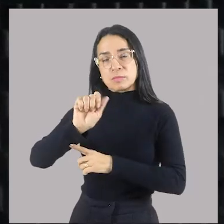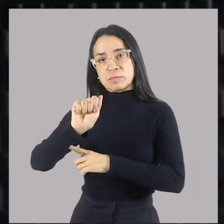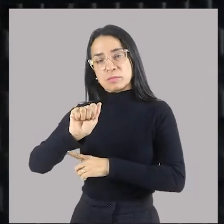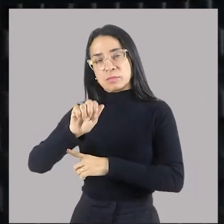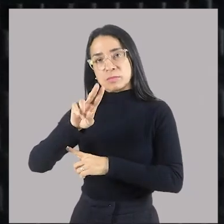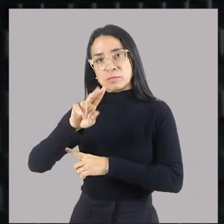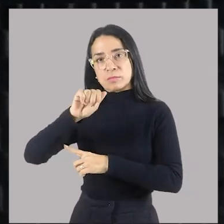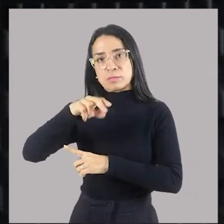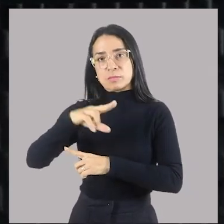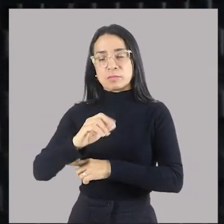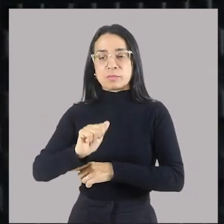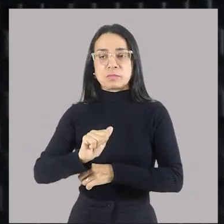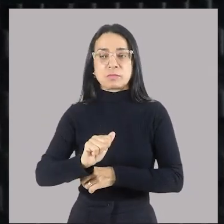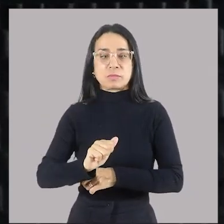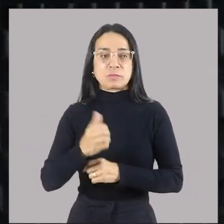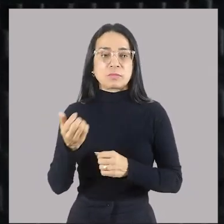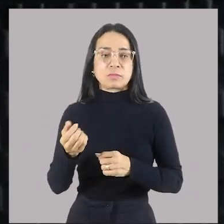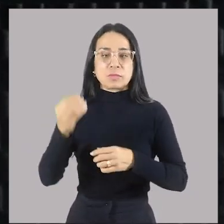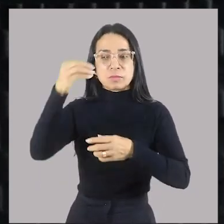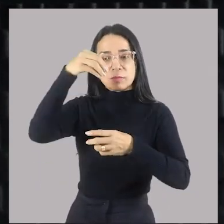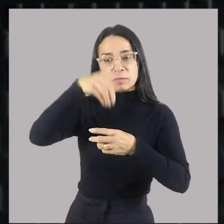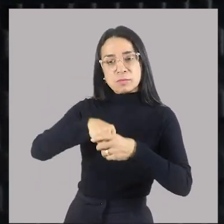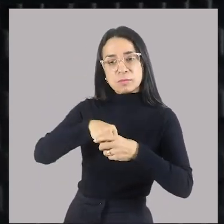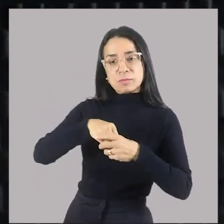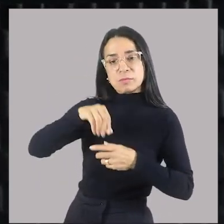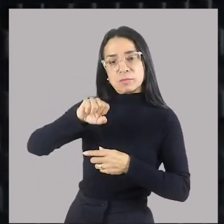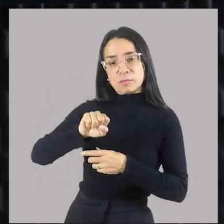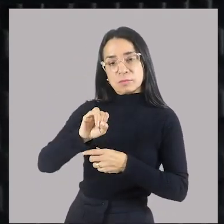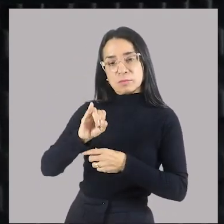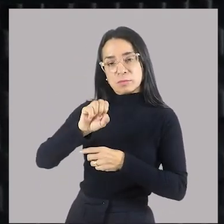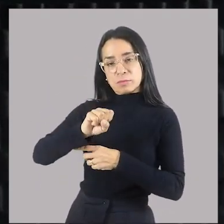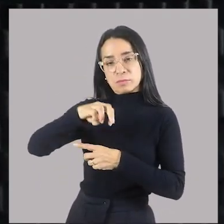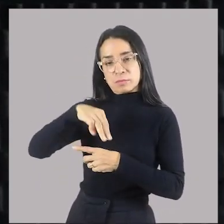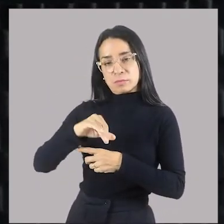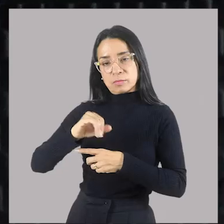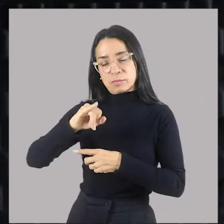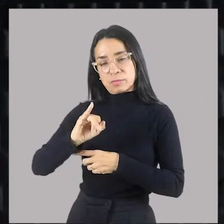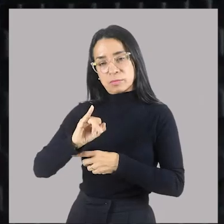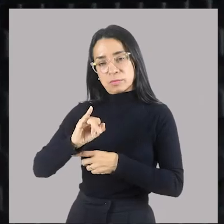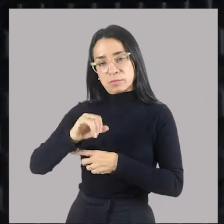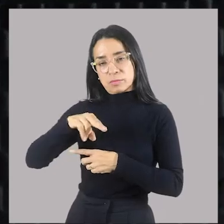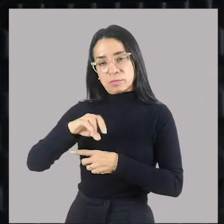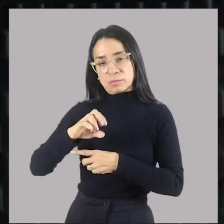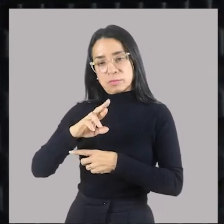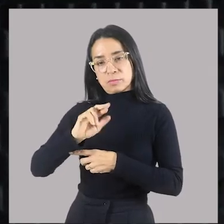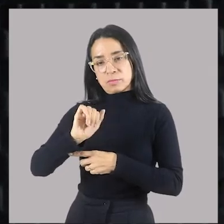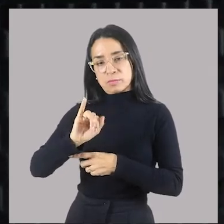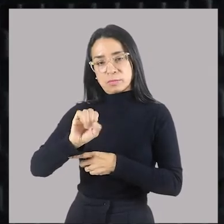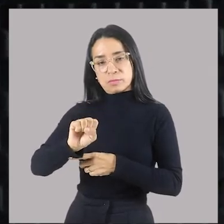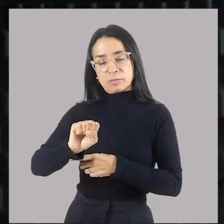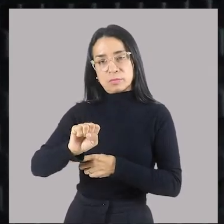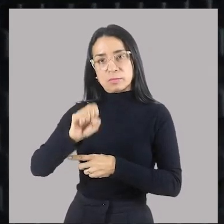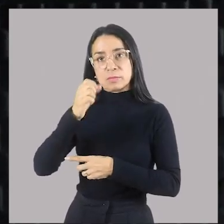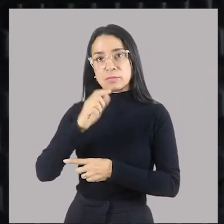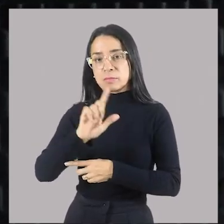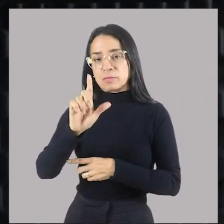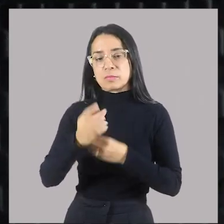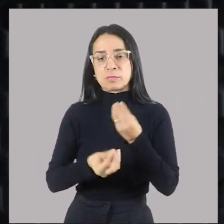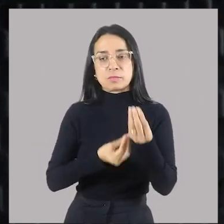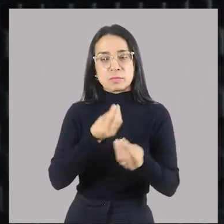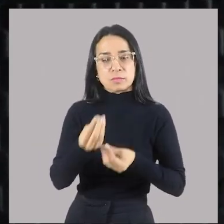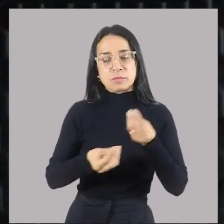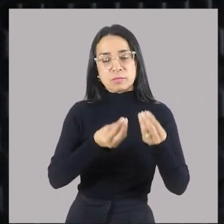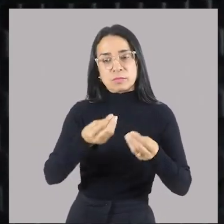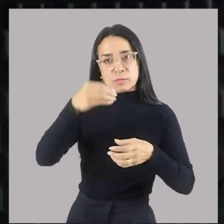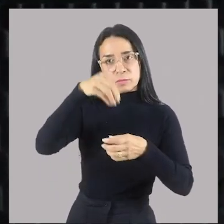Armazenamento de sais minerais é uma outra função do sistema esquelético. Então, dentro da estrutura óssea,